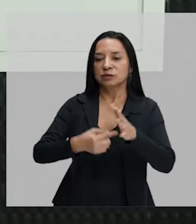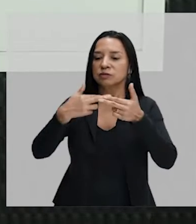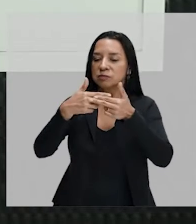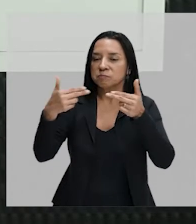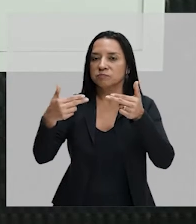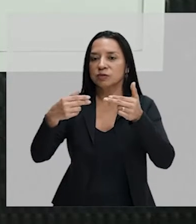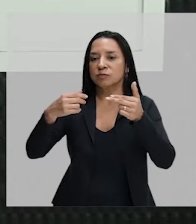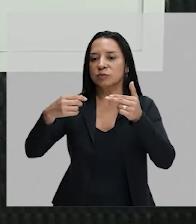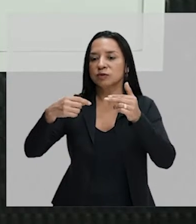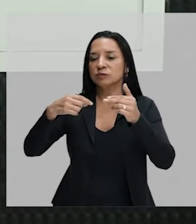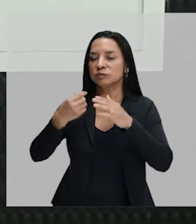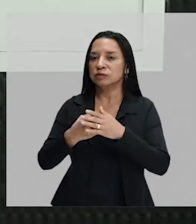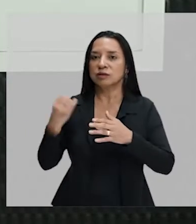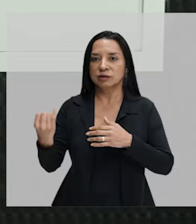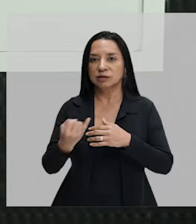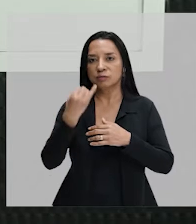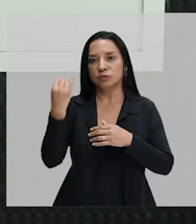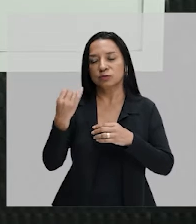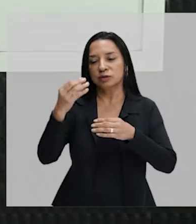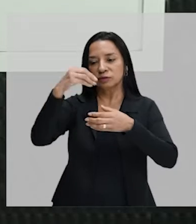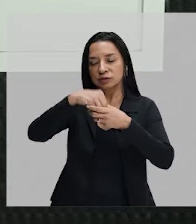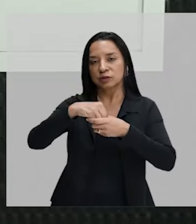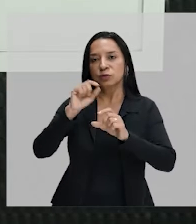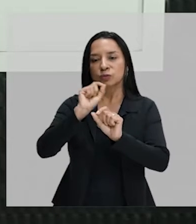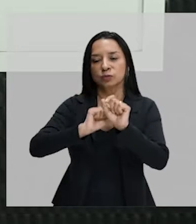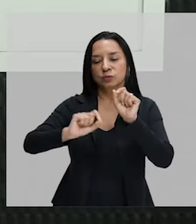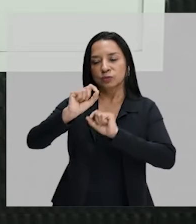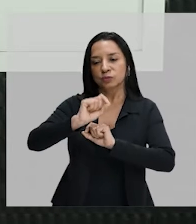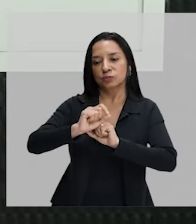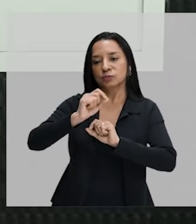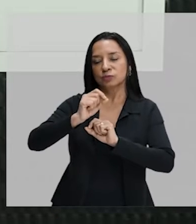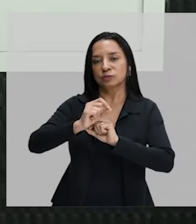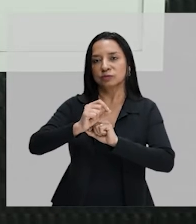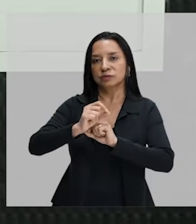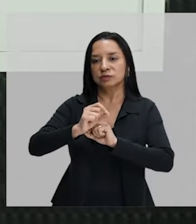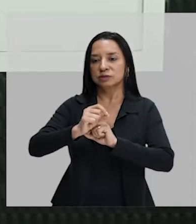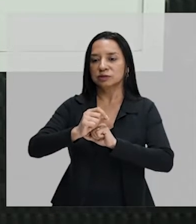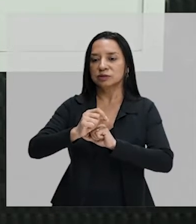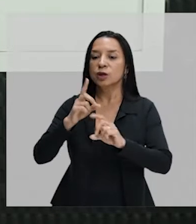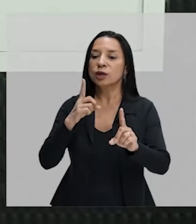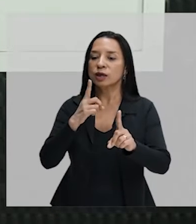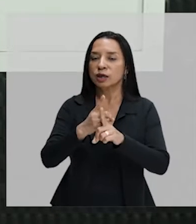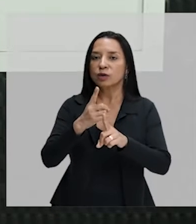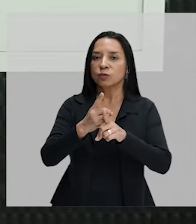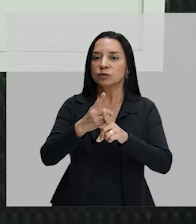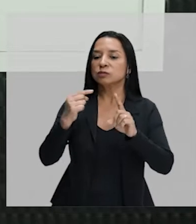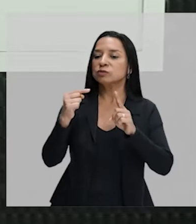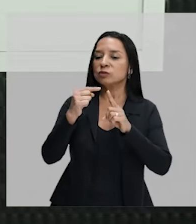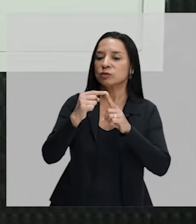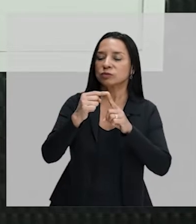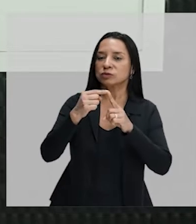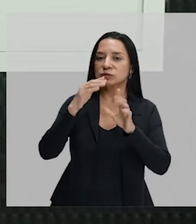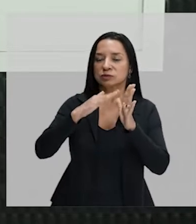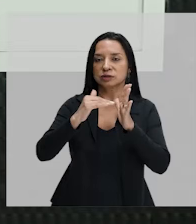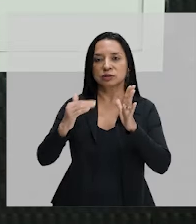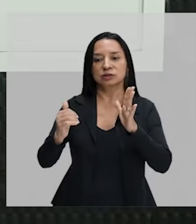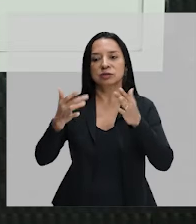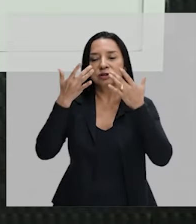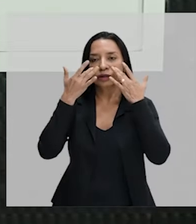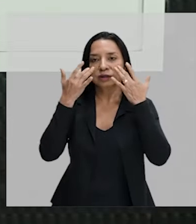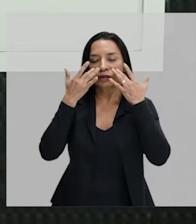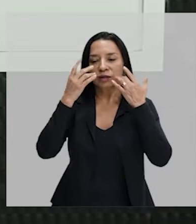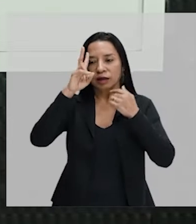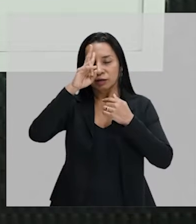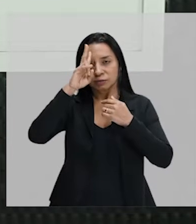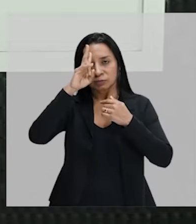fundamentais dentro daquilo que nós consideramos como o objeto da estética e a arte. Ok? Lembre-se que a arte, o